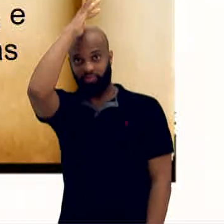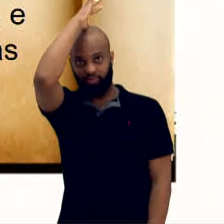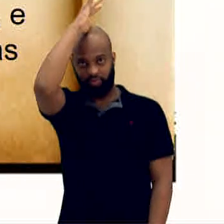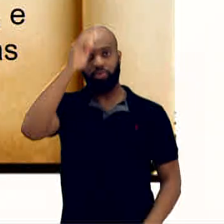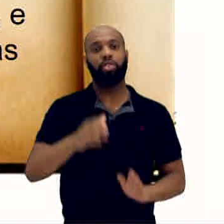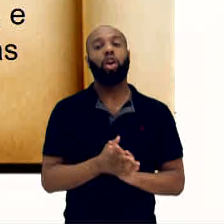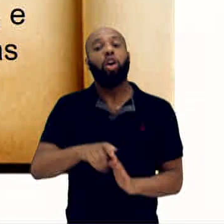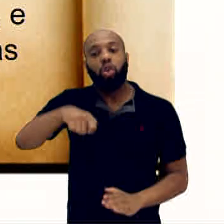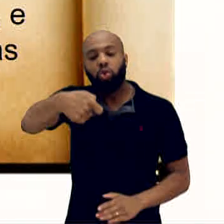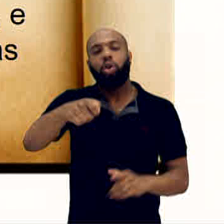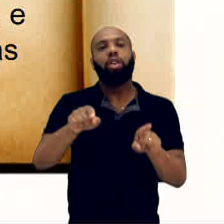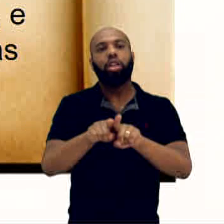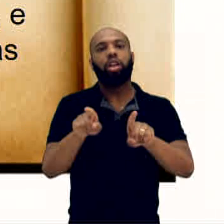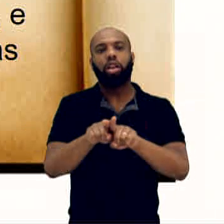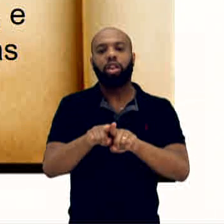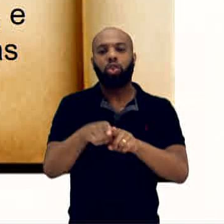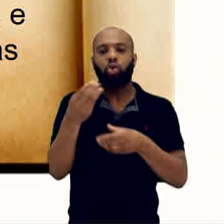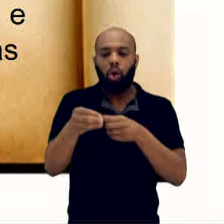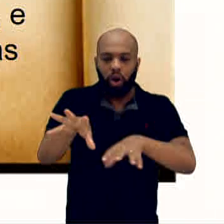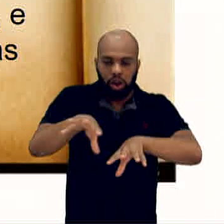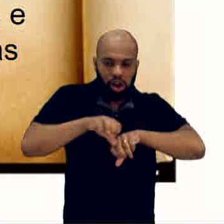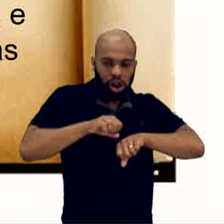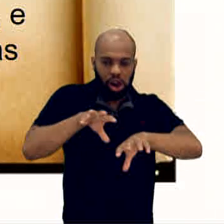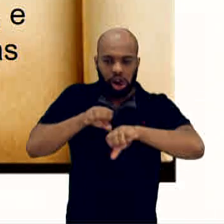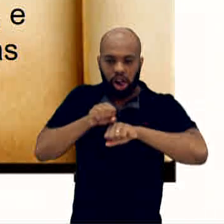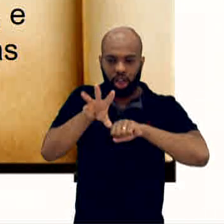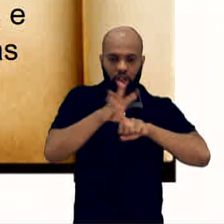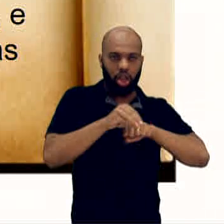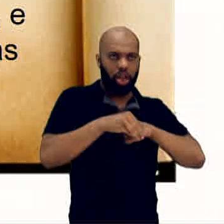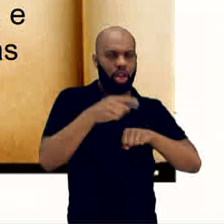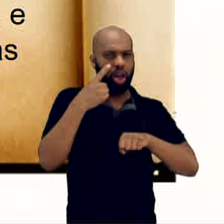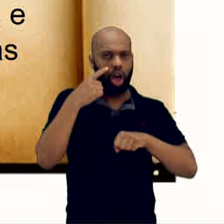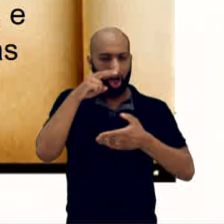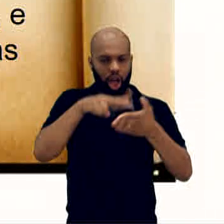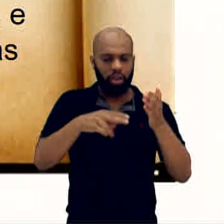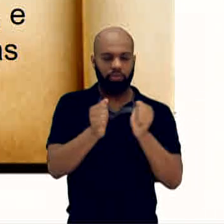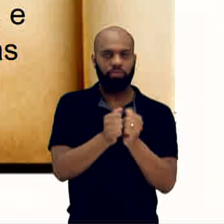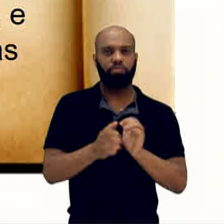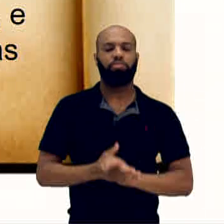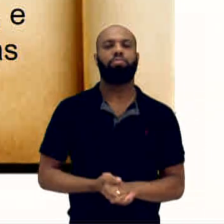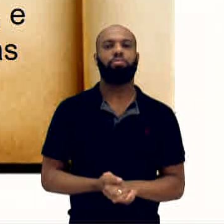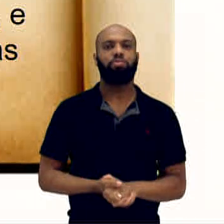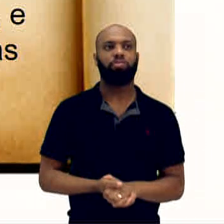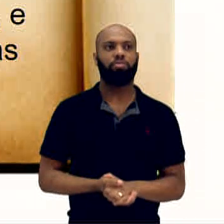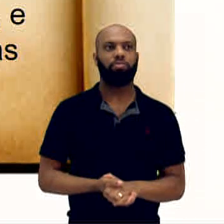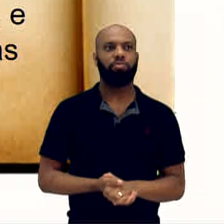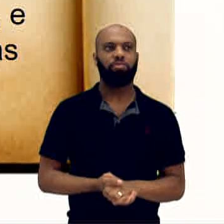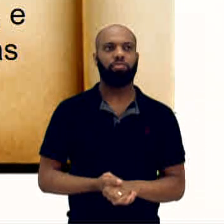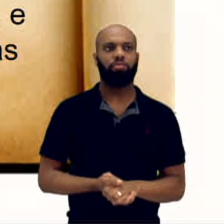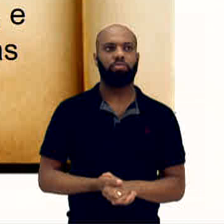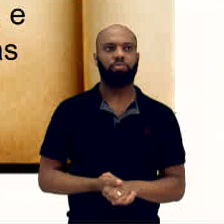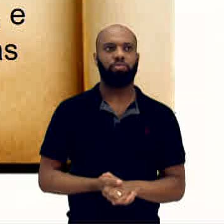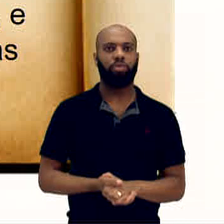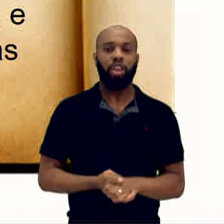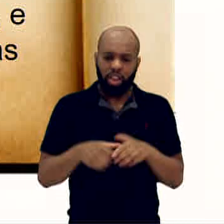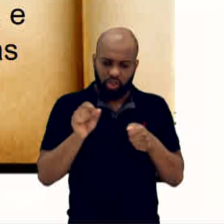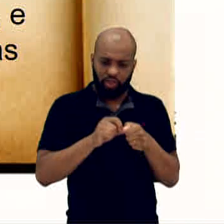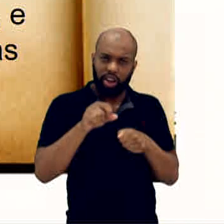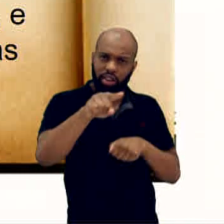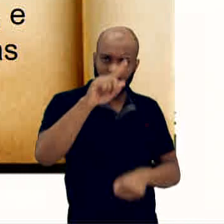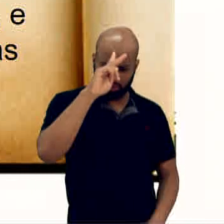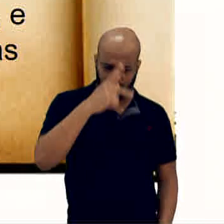essa questão de aquisição do conhecimento. Tá? Então acompanha a leitura comigo aqui. Produz para ti próprio